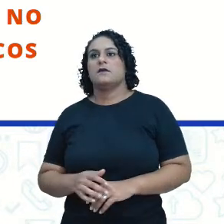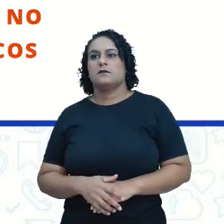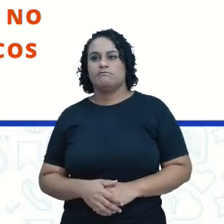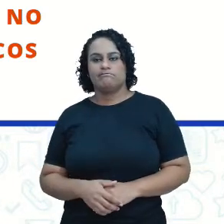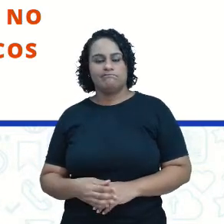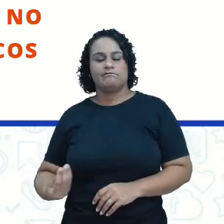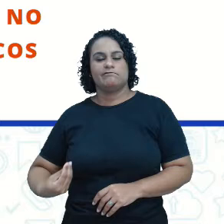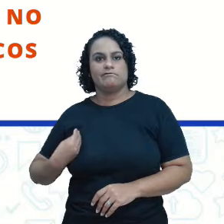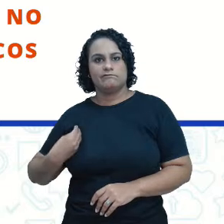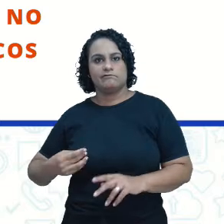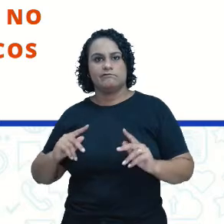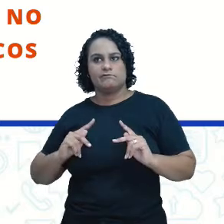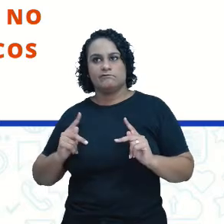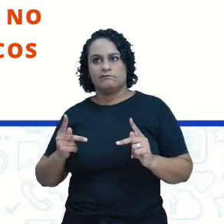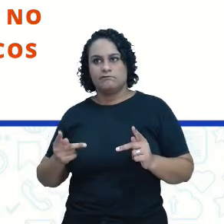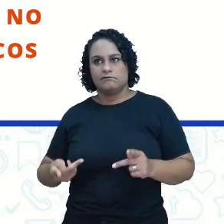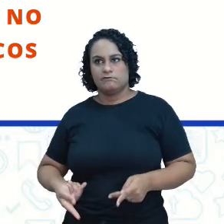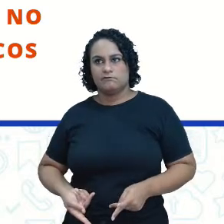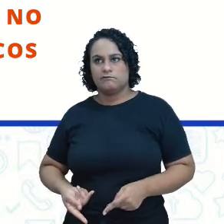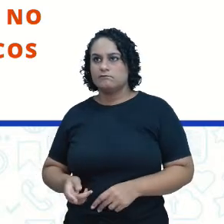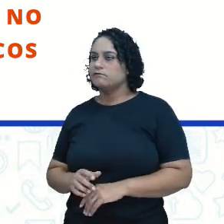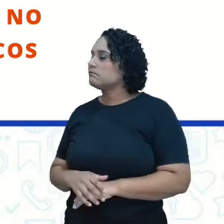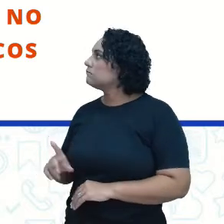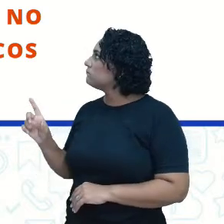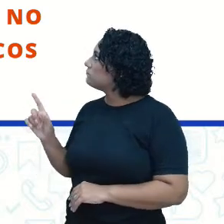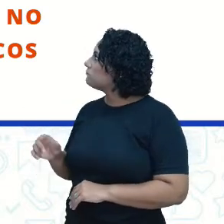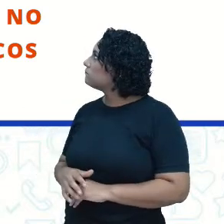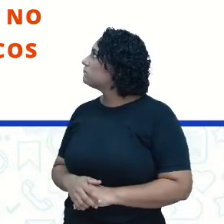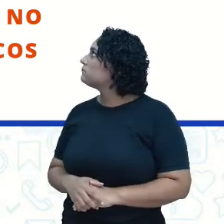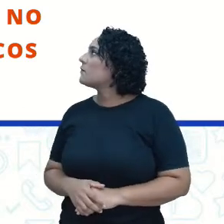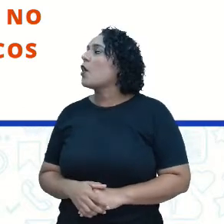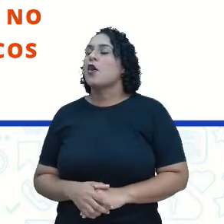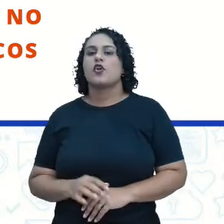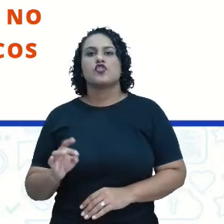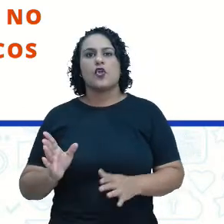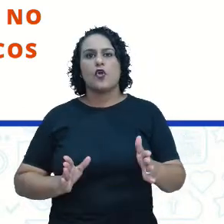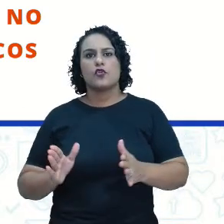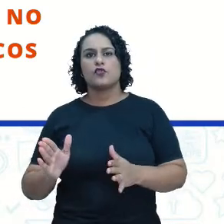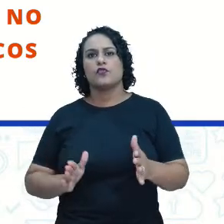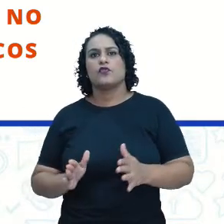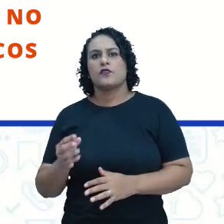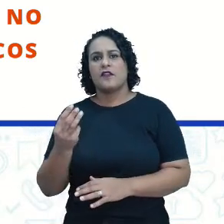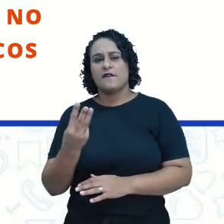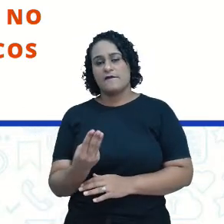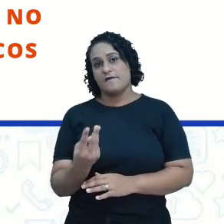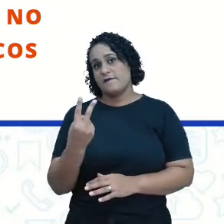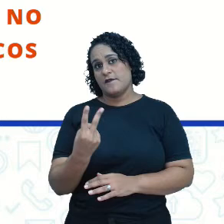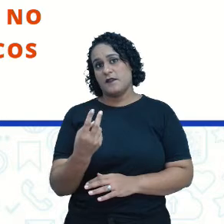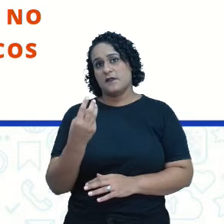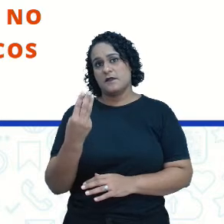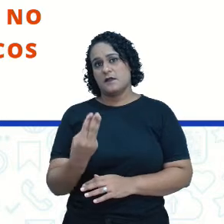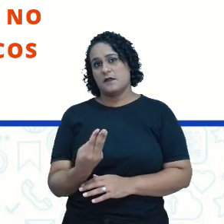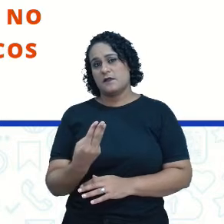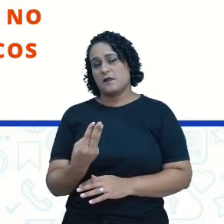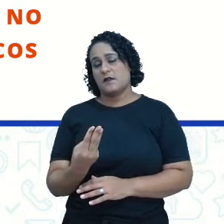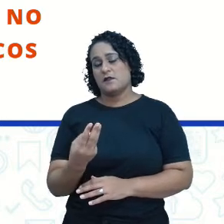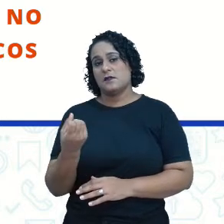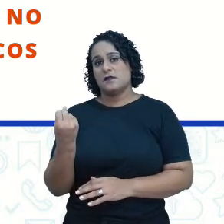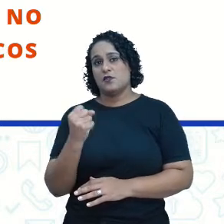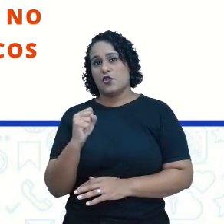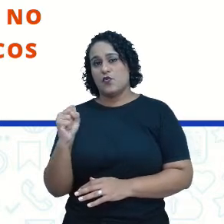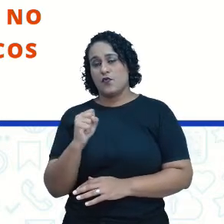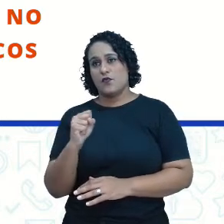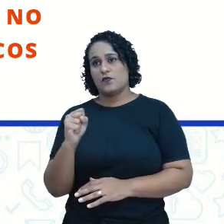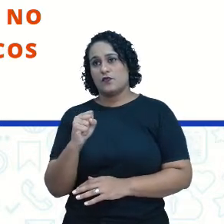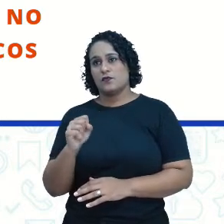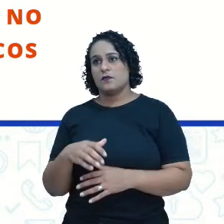vida humana só dura nesse calendário cósmico cerca de 23 segundos cósmicos. Isso quer dizer o quê? Que quando a